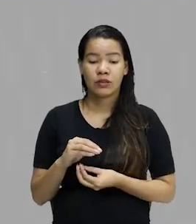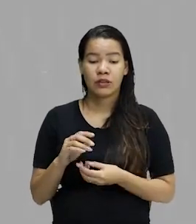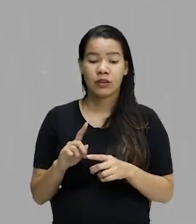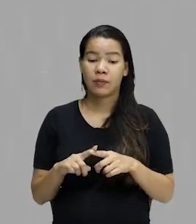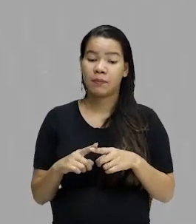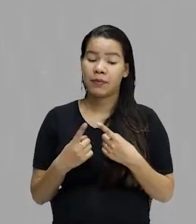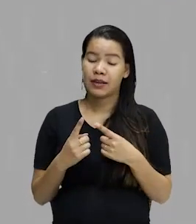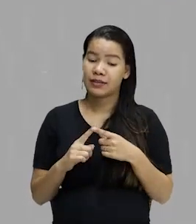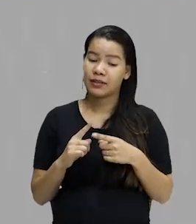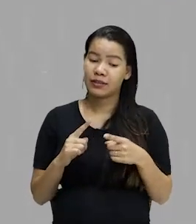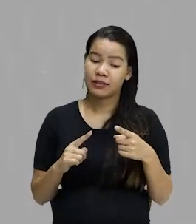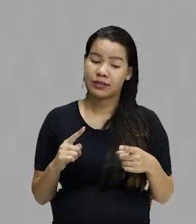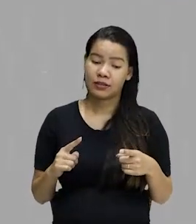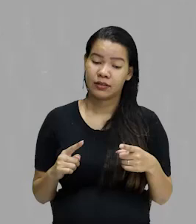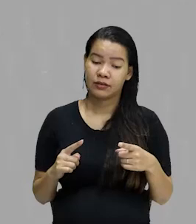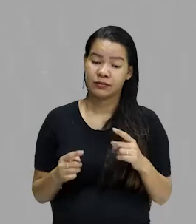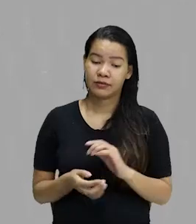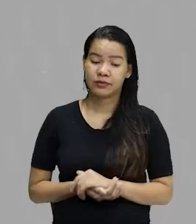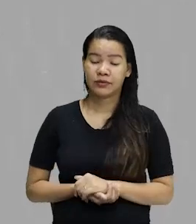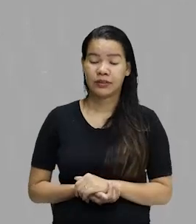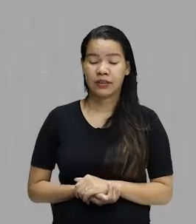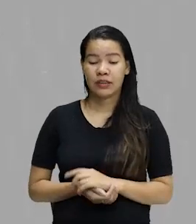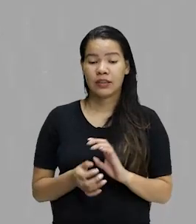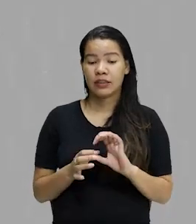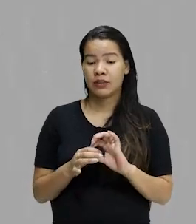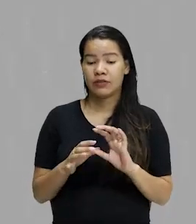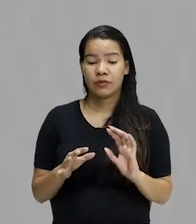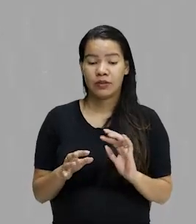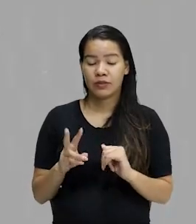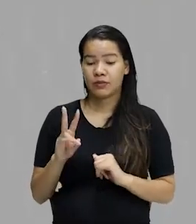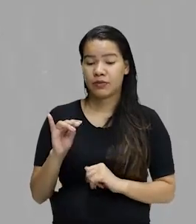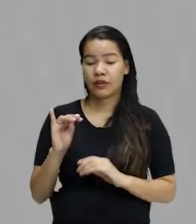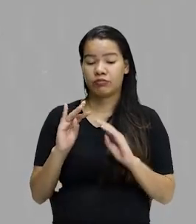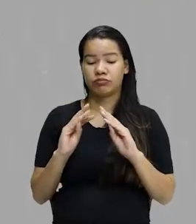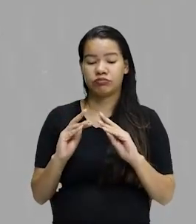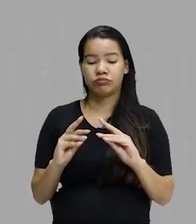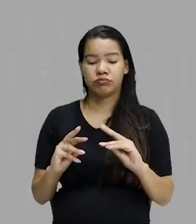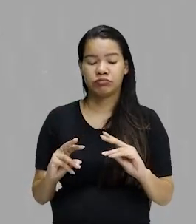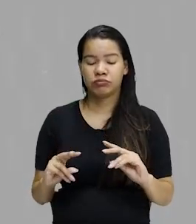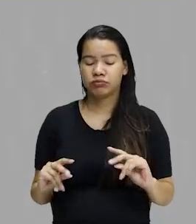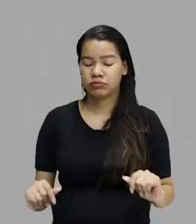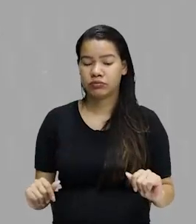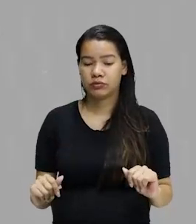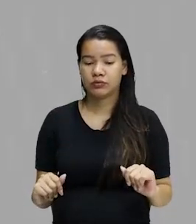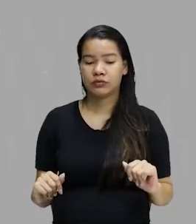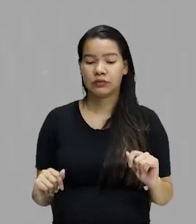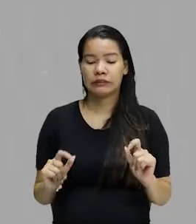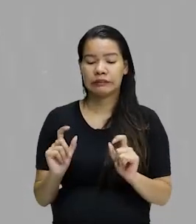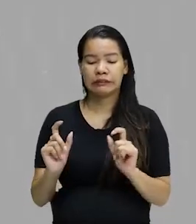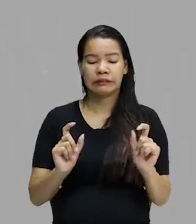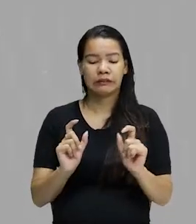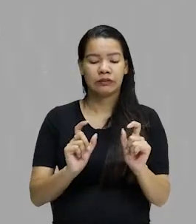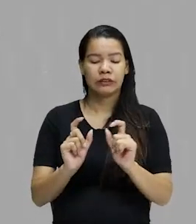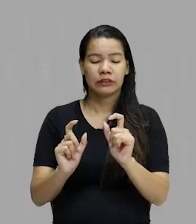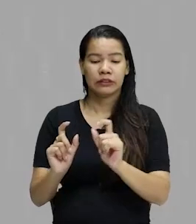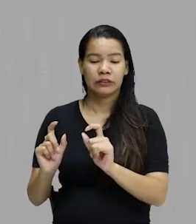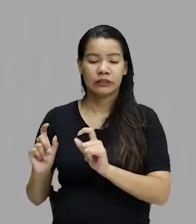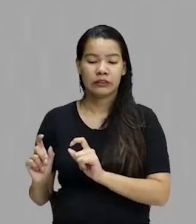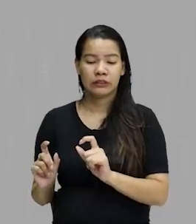Ele automaticamente ou espontaneamente, né, ele vai se decompor, ele vai se fragmentar